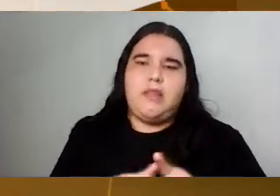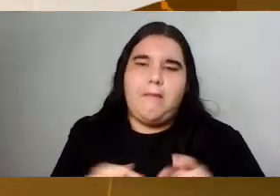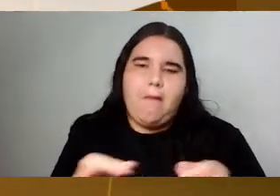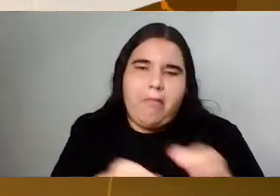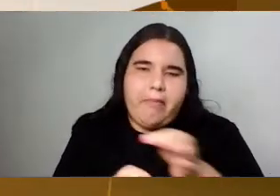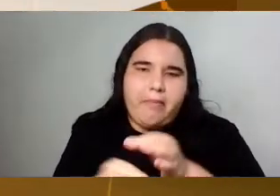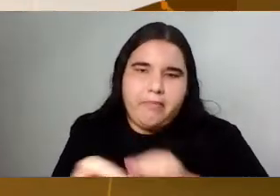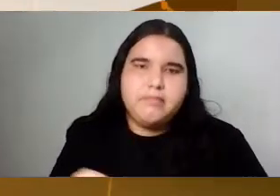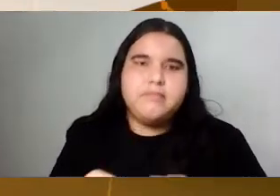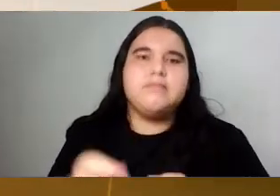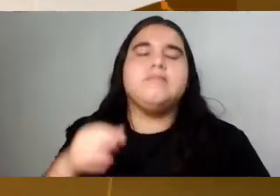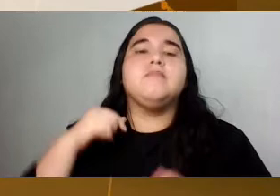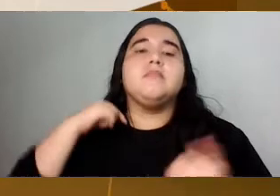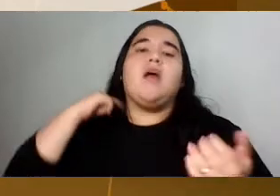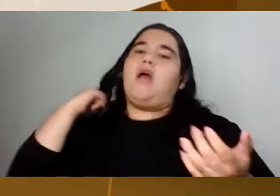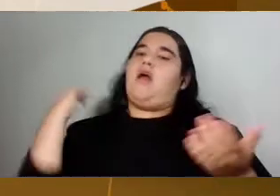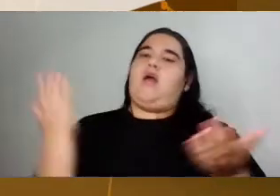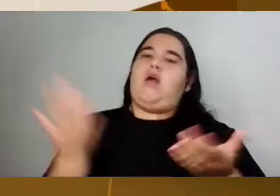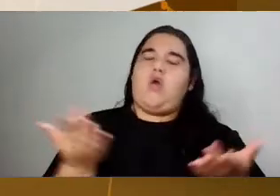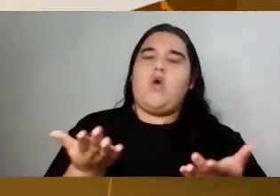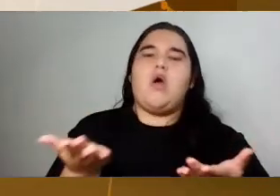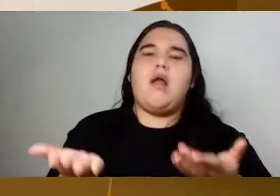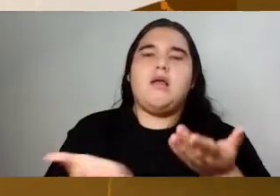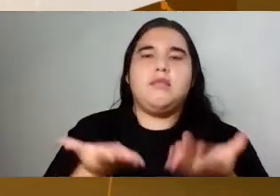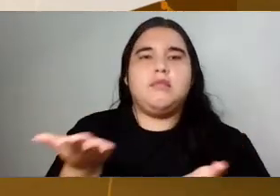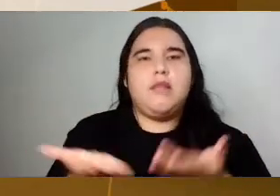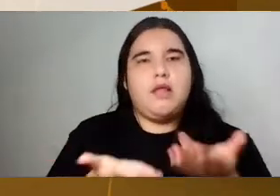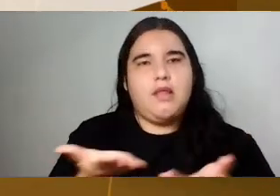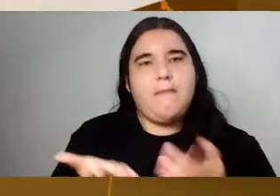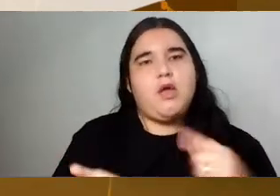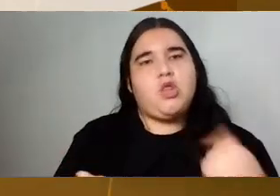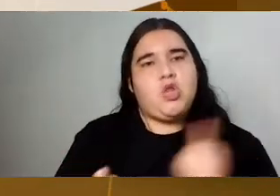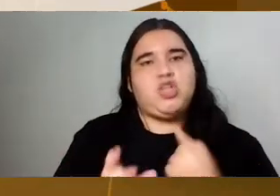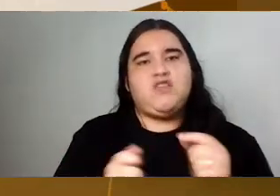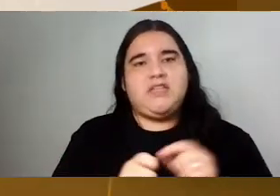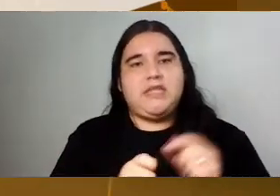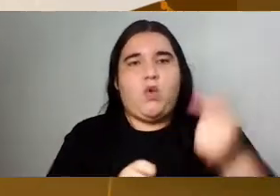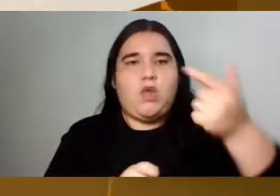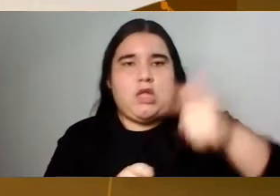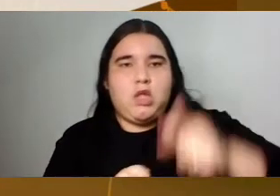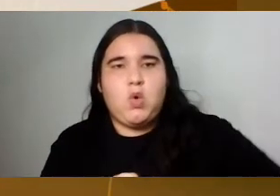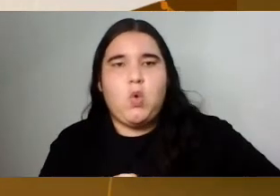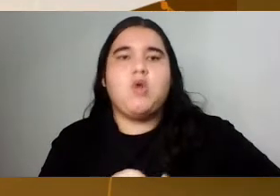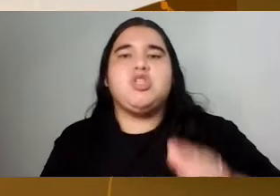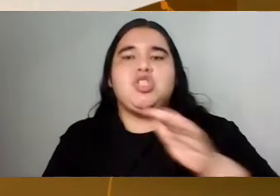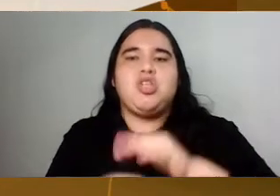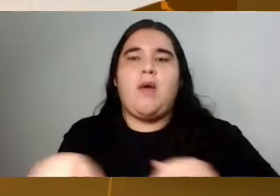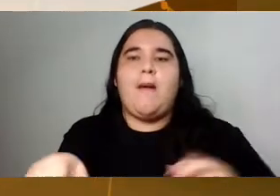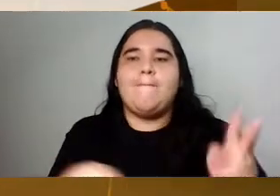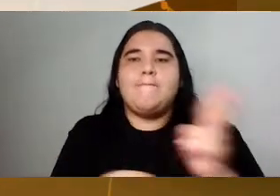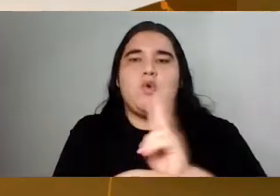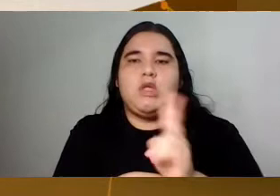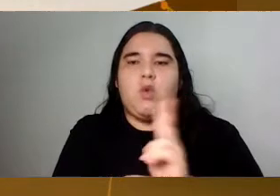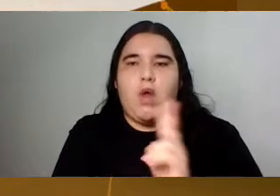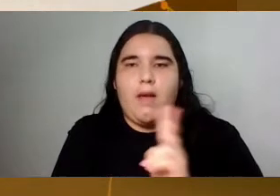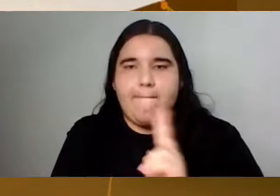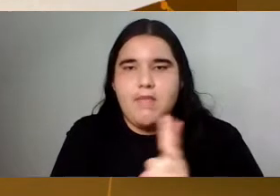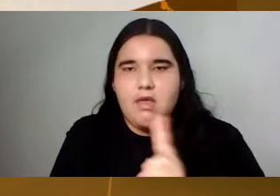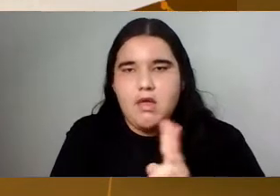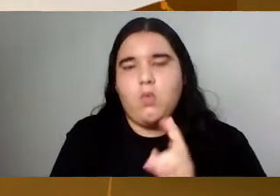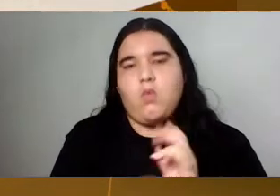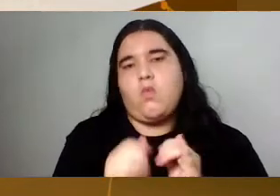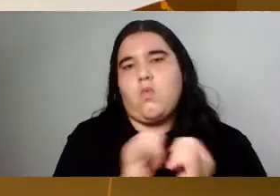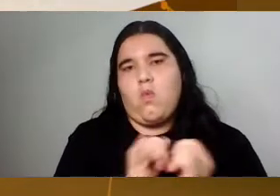Vamos falar agora do tratamento, o que nós estamos fazendo aí de novo, né? Que a gente está chamando de monitoramento online. Esse